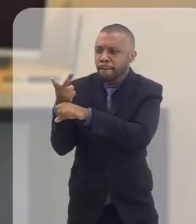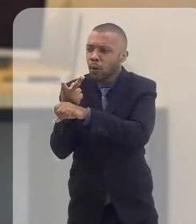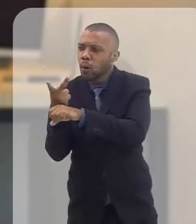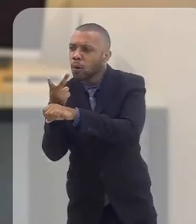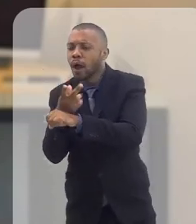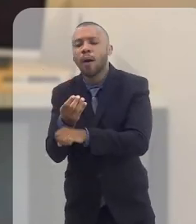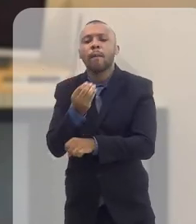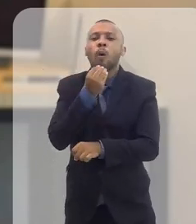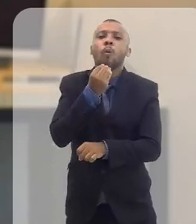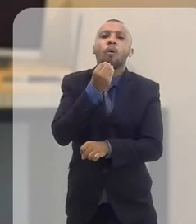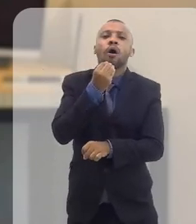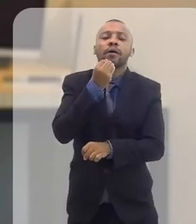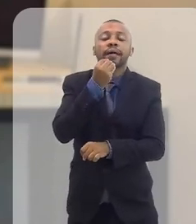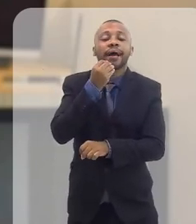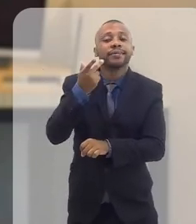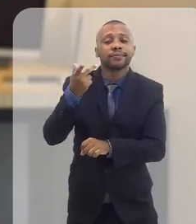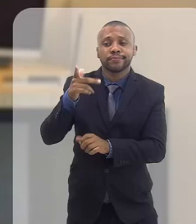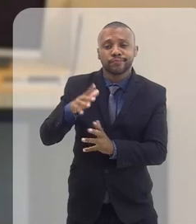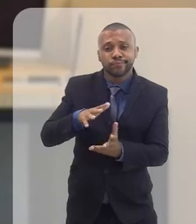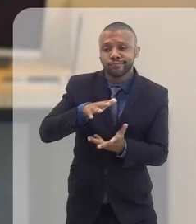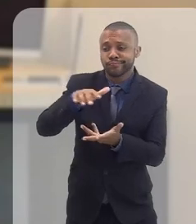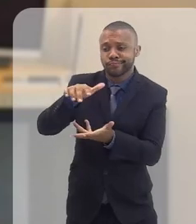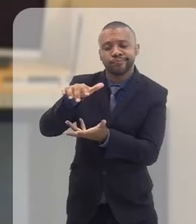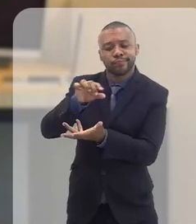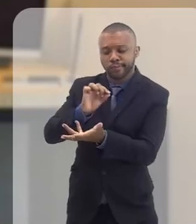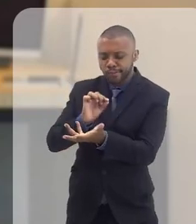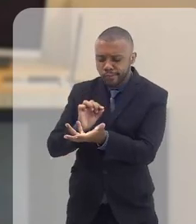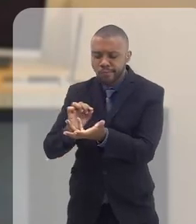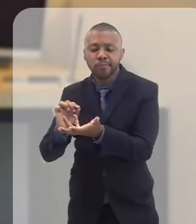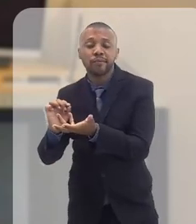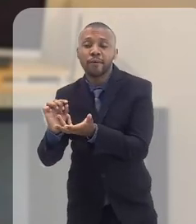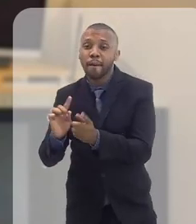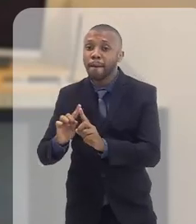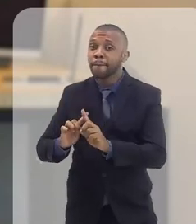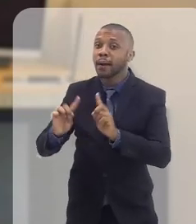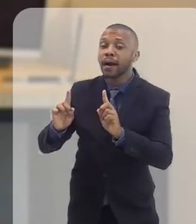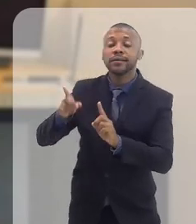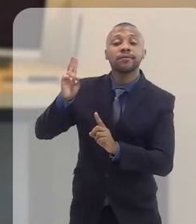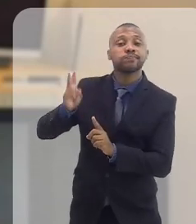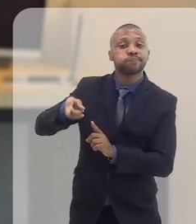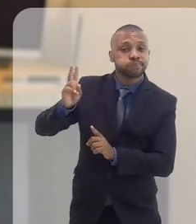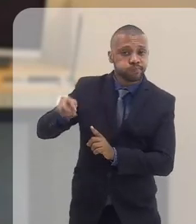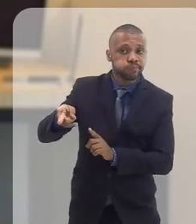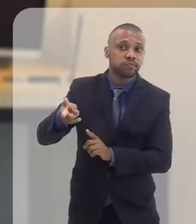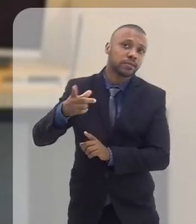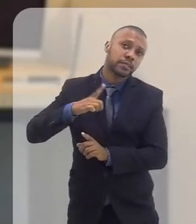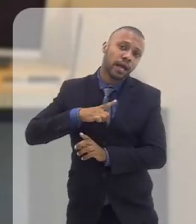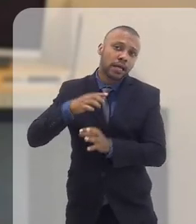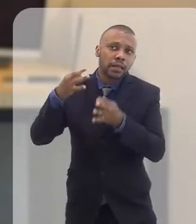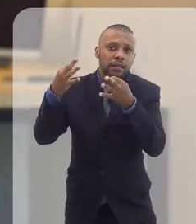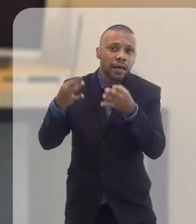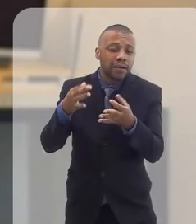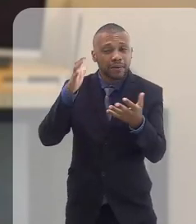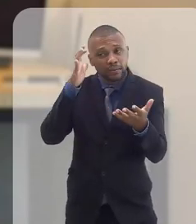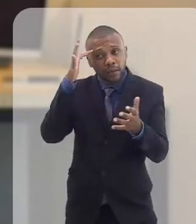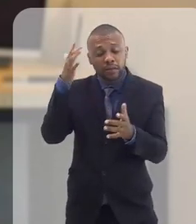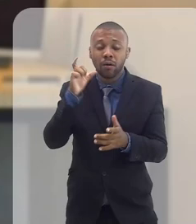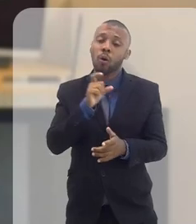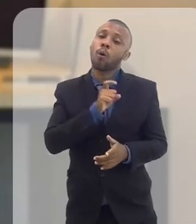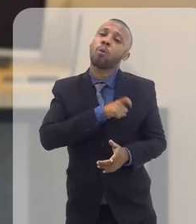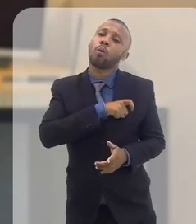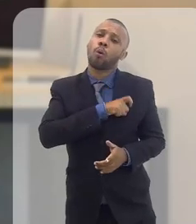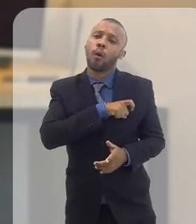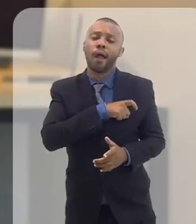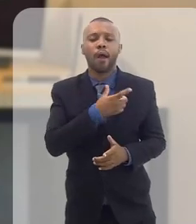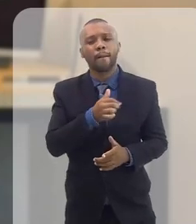procurar essa oportunidade no exterior, mas mesmo para isso, acaba sendo uma situação, de certa